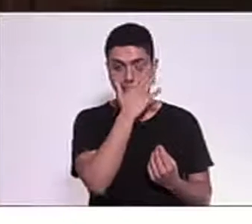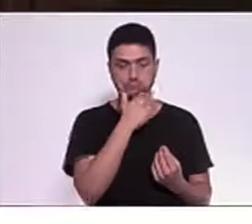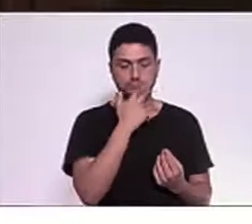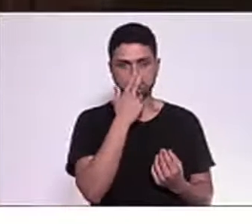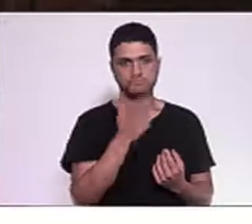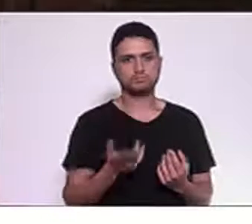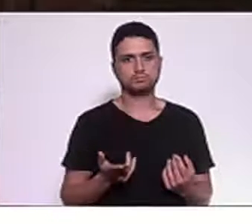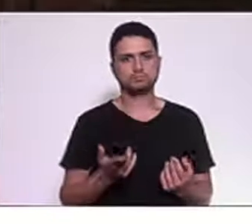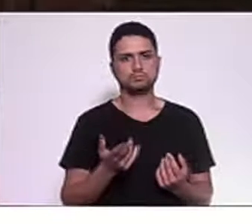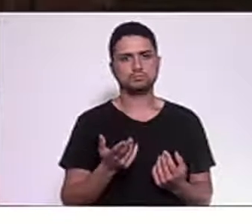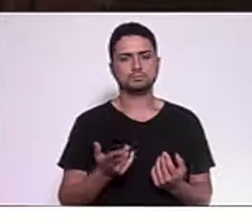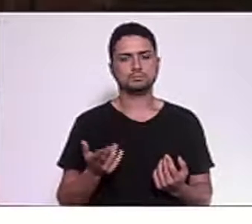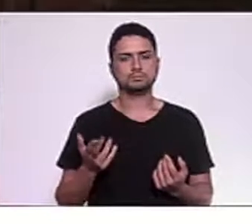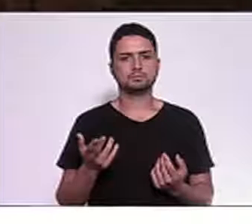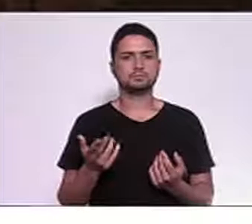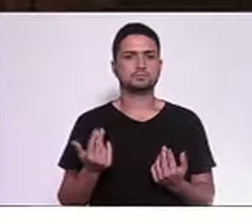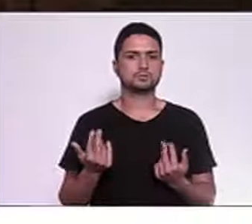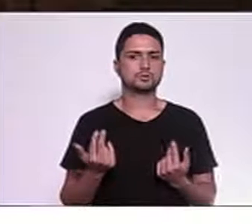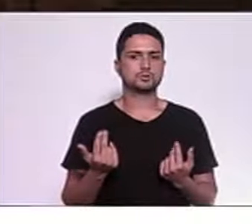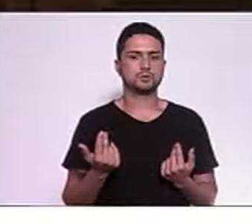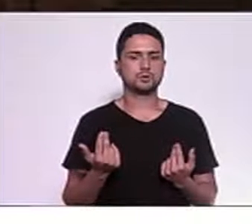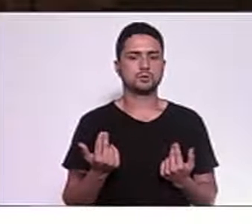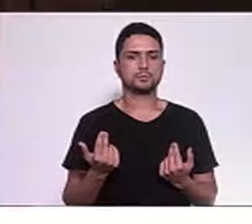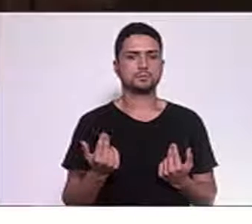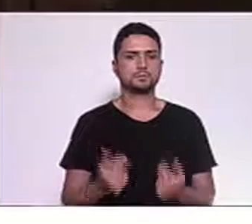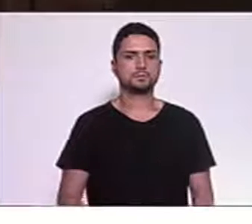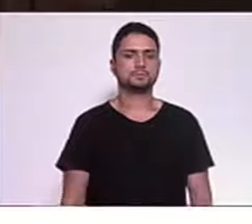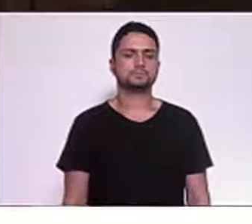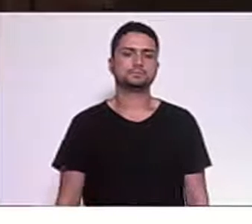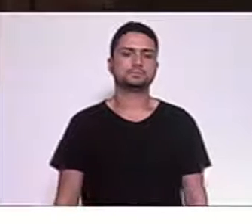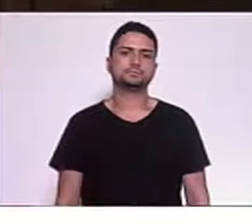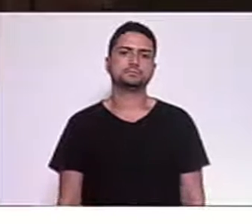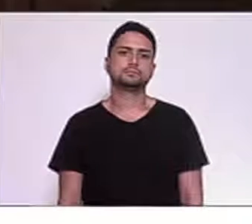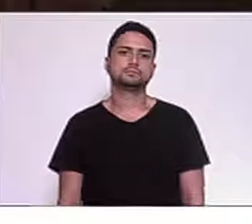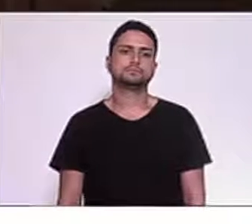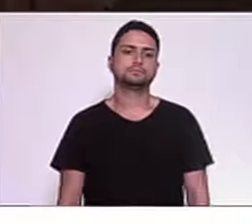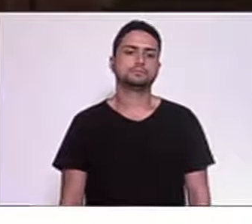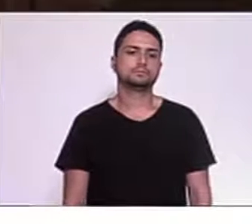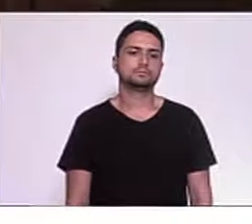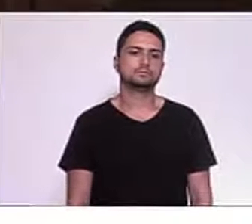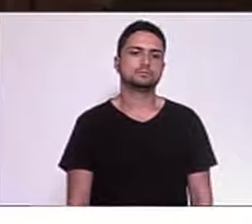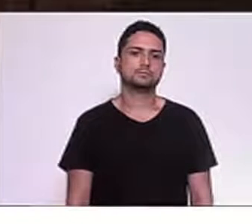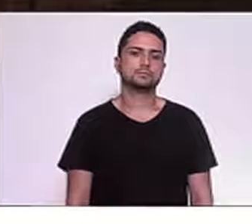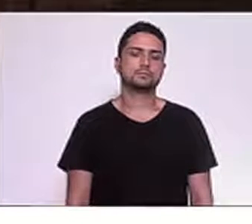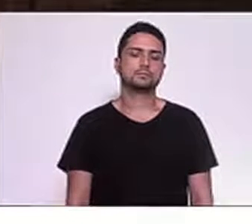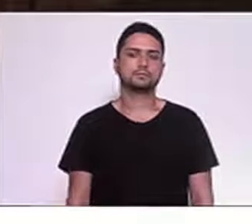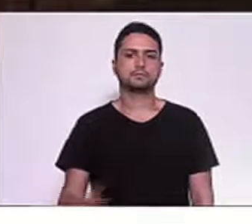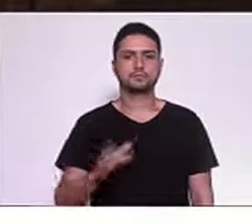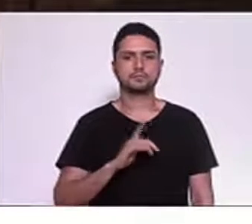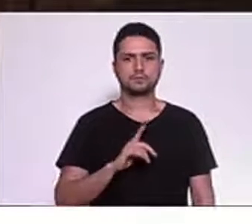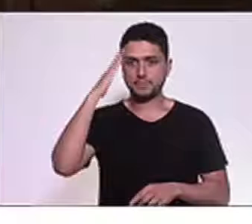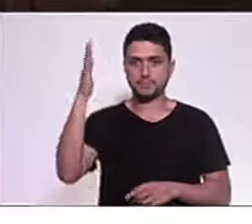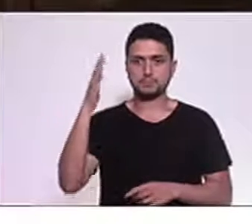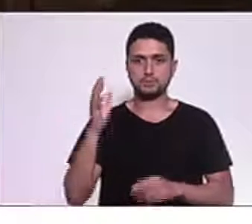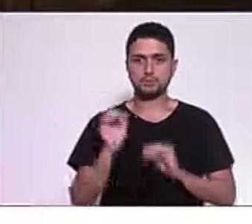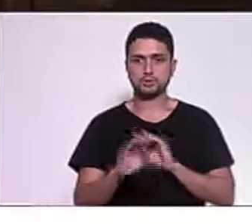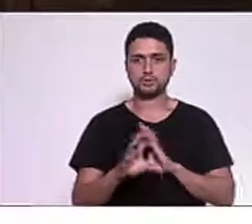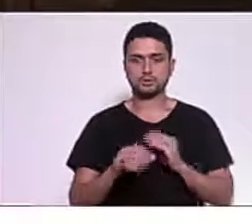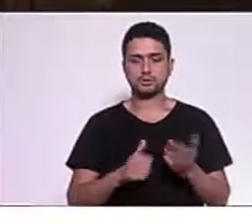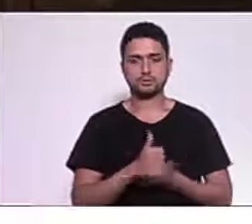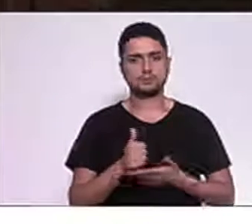mais do mesmo do ponto de vista de iniciativas que eu reputo autoritárias